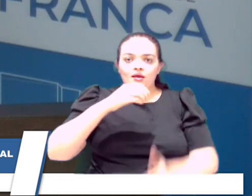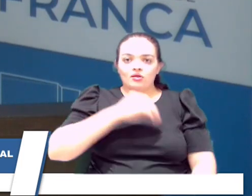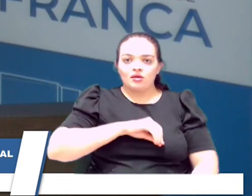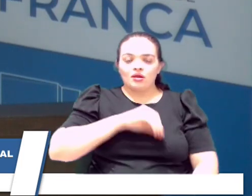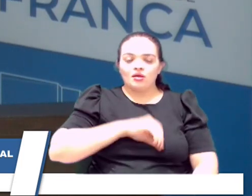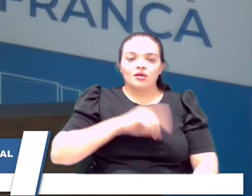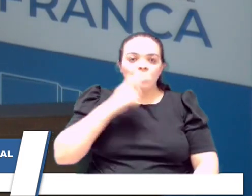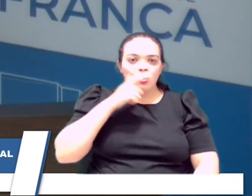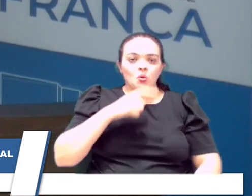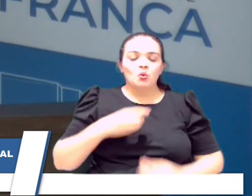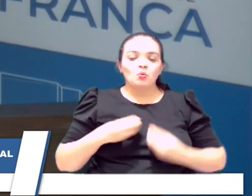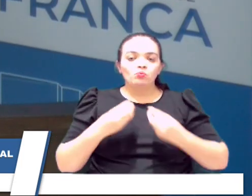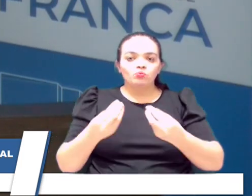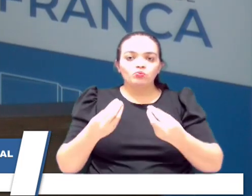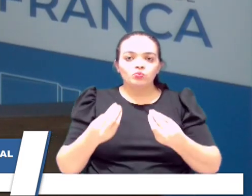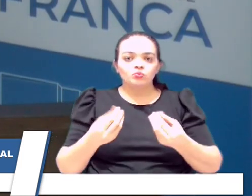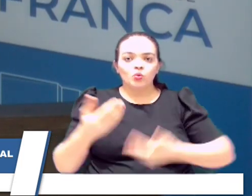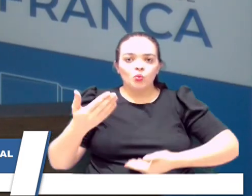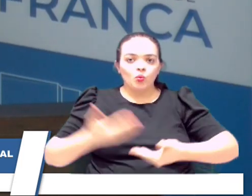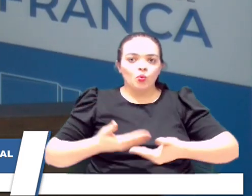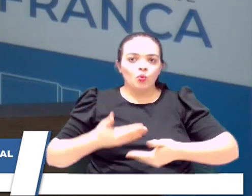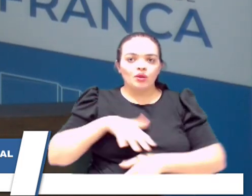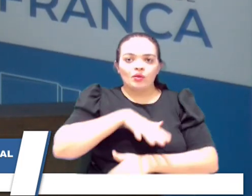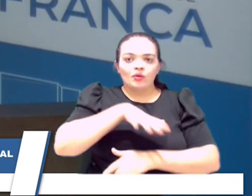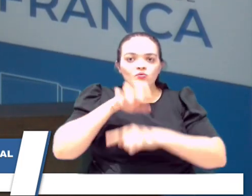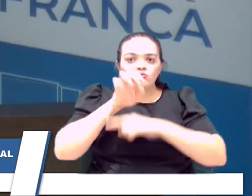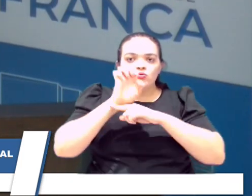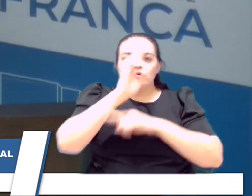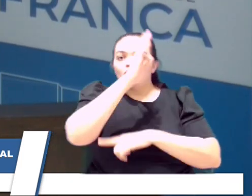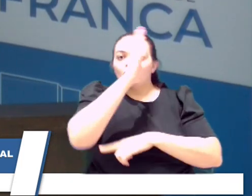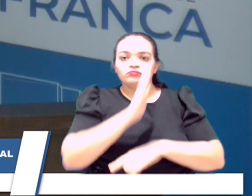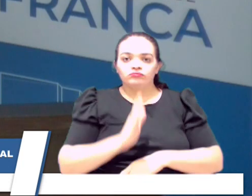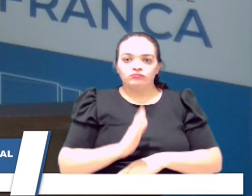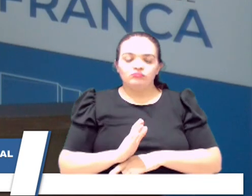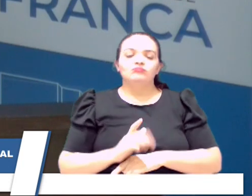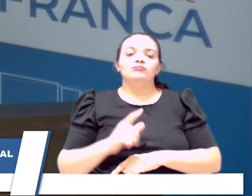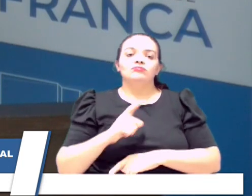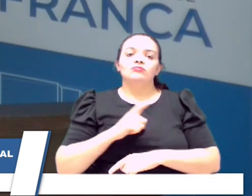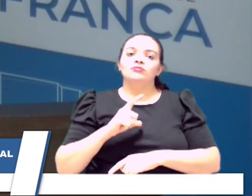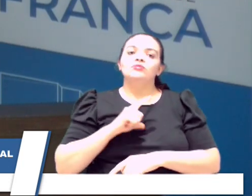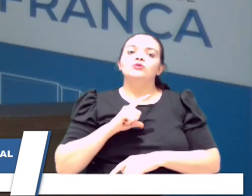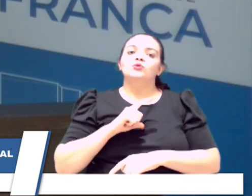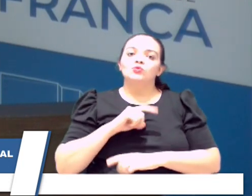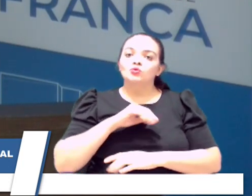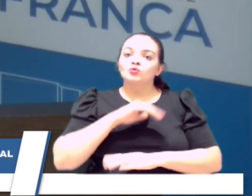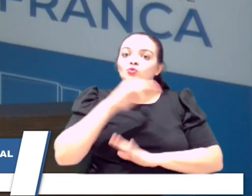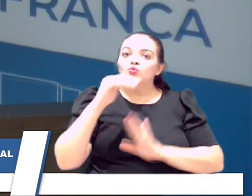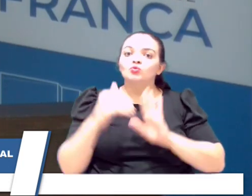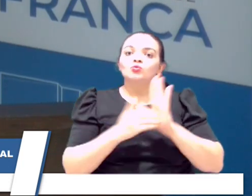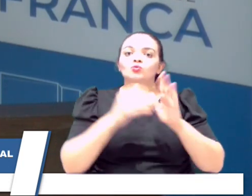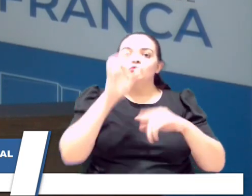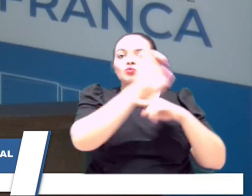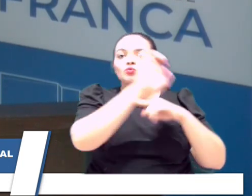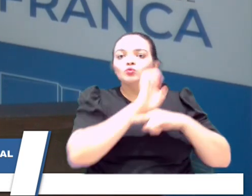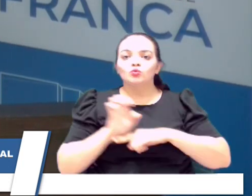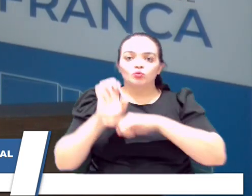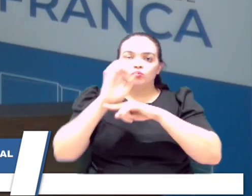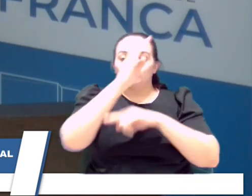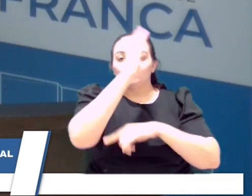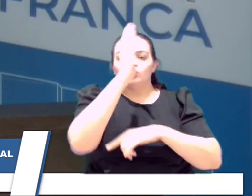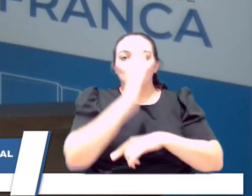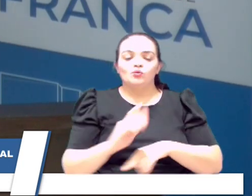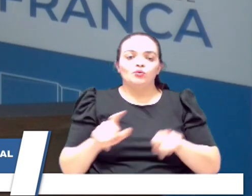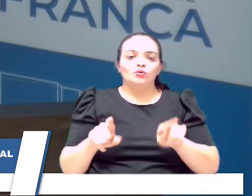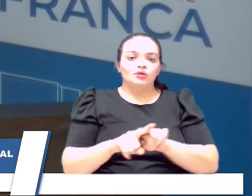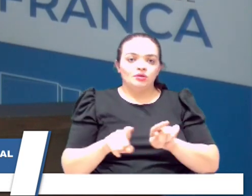entregar um atendimento em todos os estados do Brasil. A gente atende todos os estados do Brasil. Inclusive, o